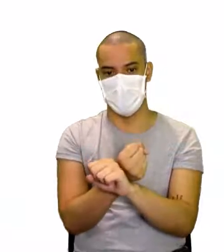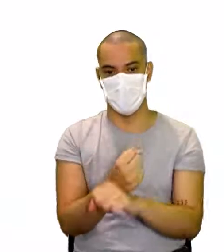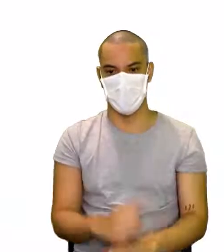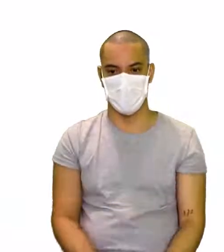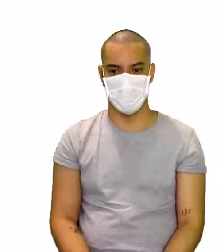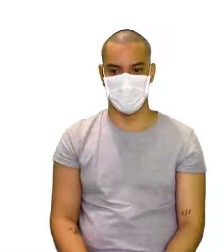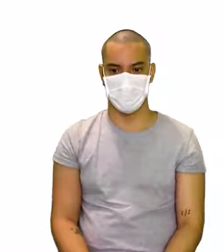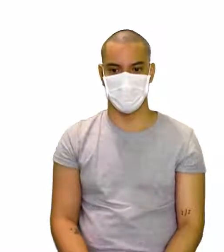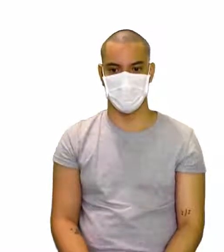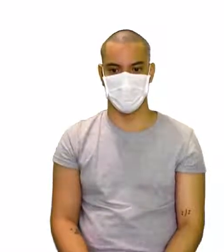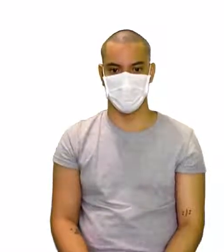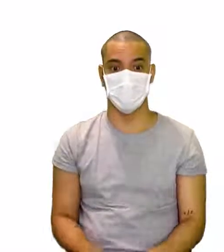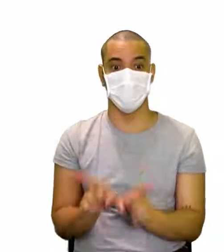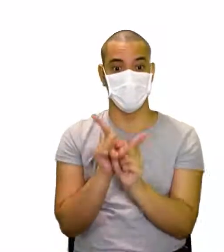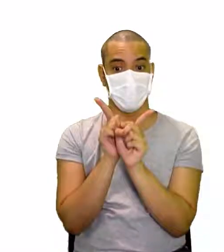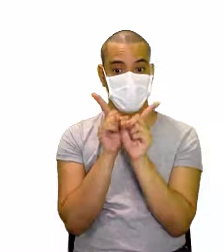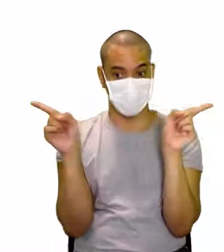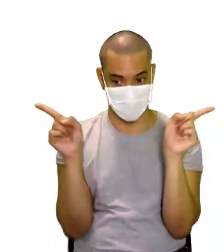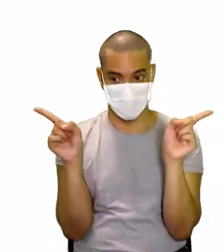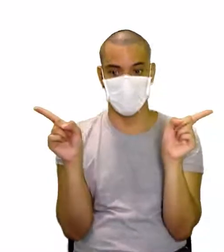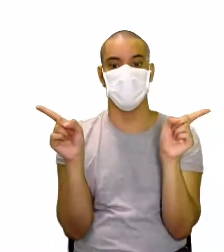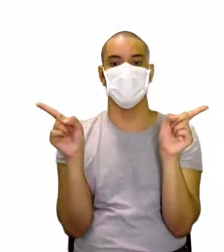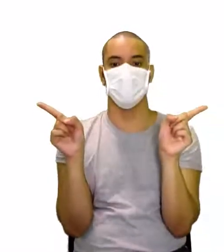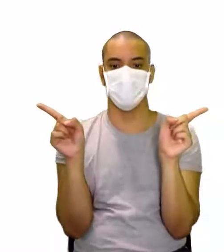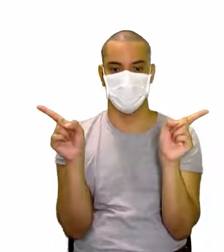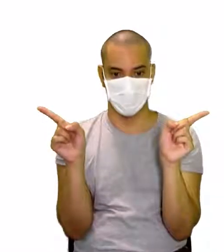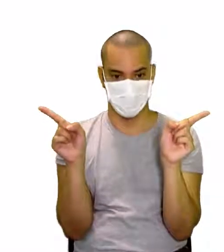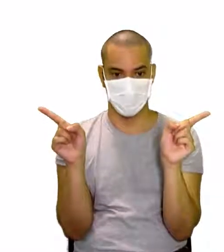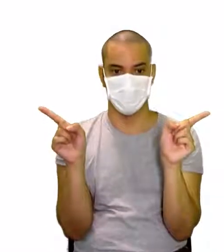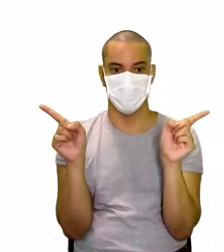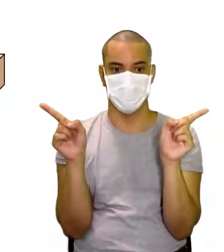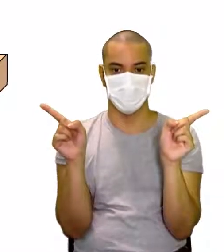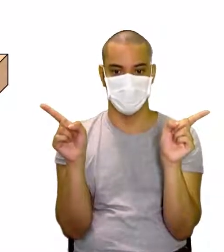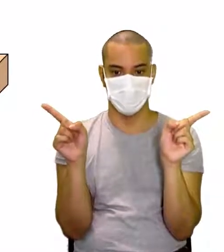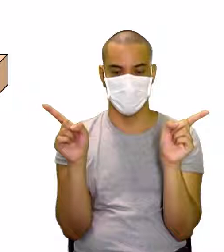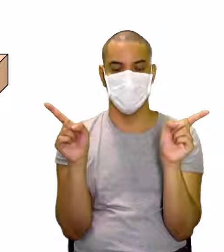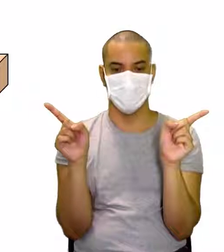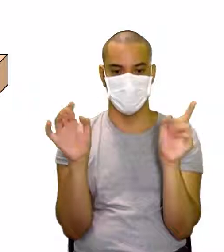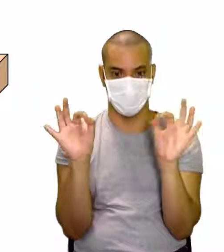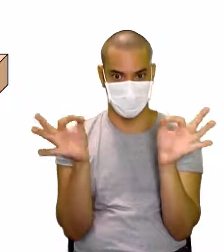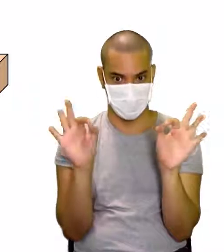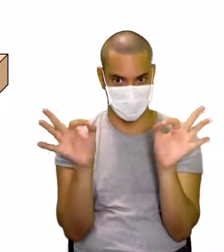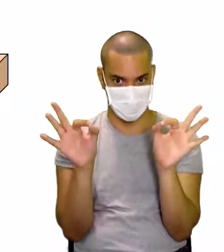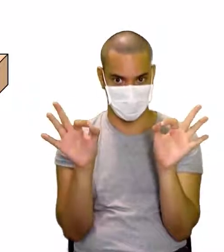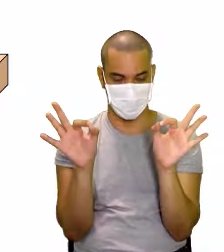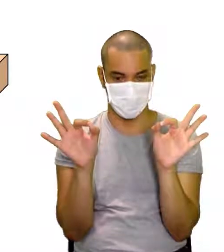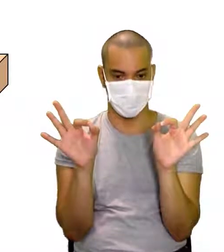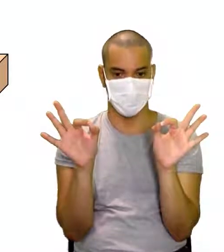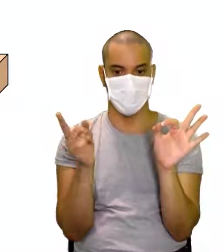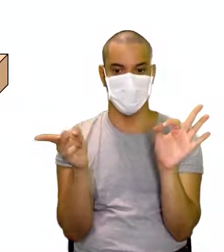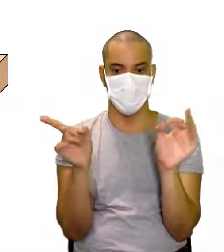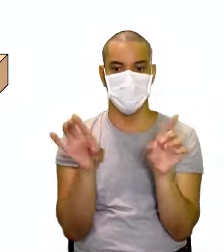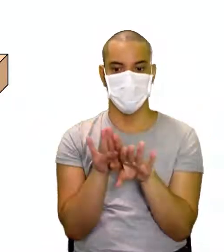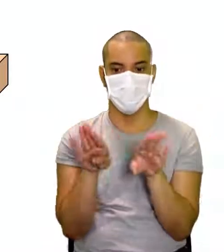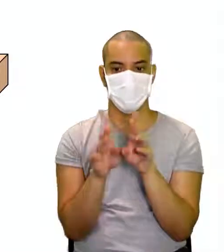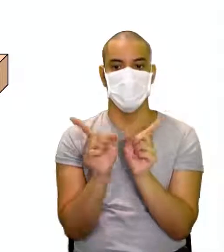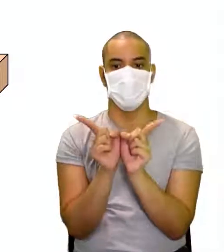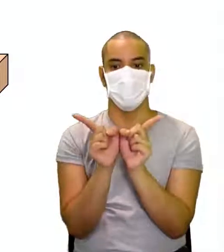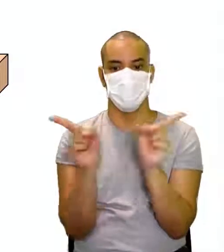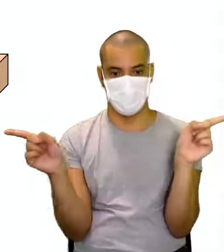ter repulsão magnética. Olha só. Aqui também.